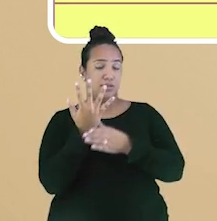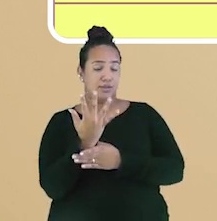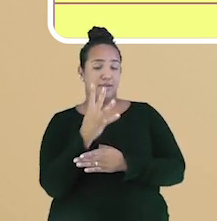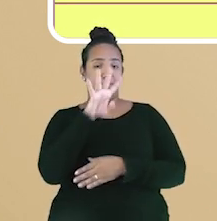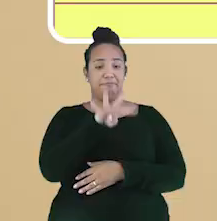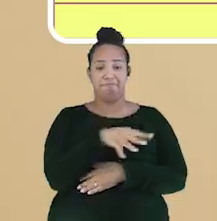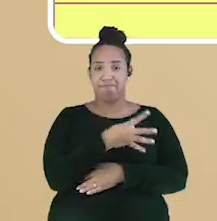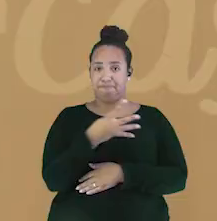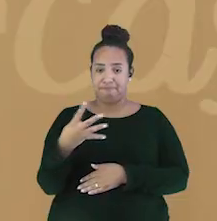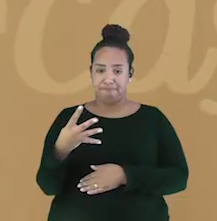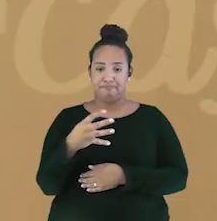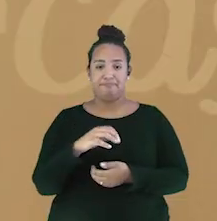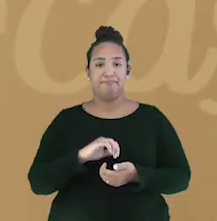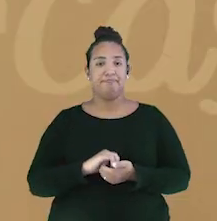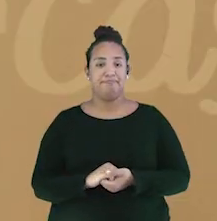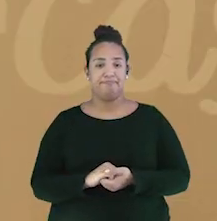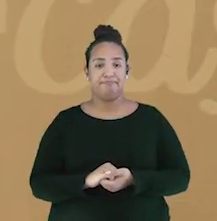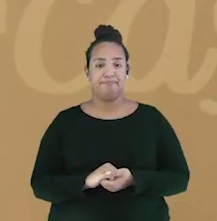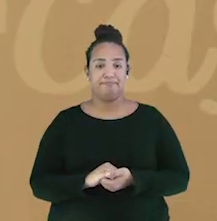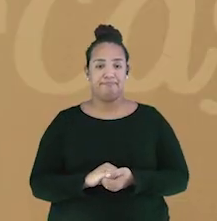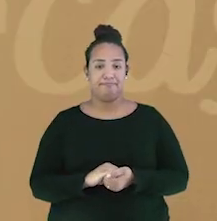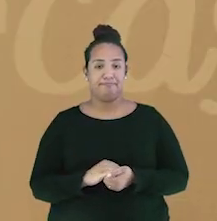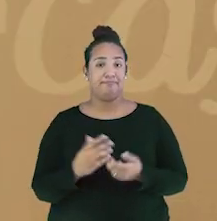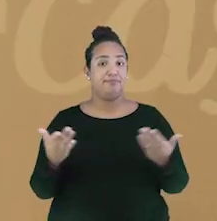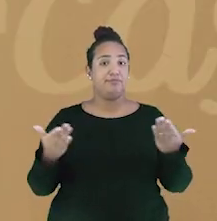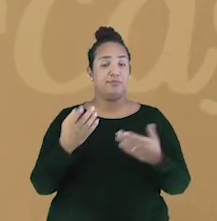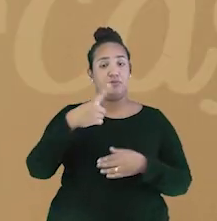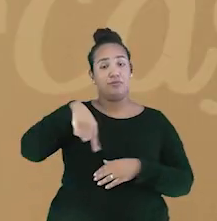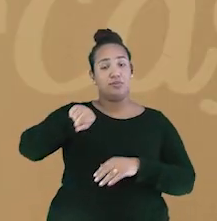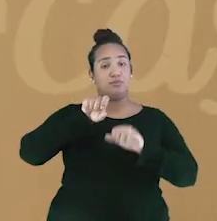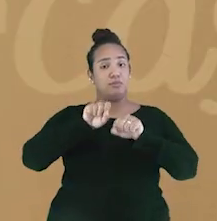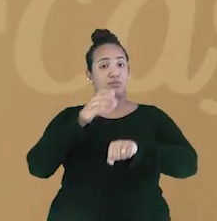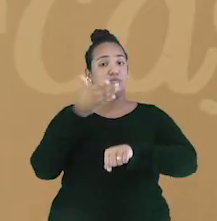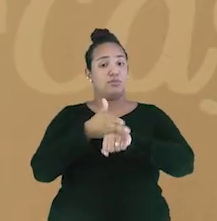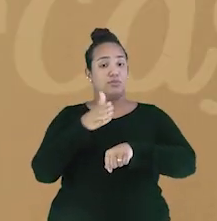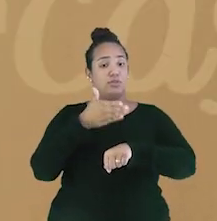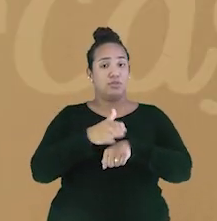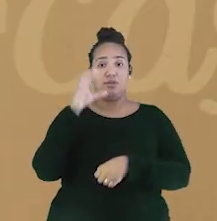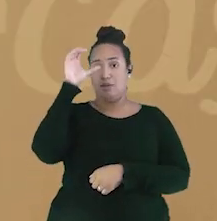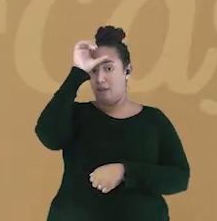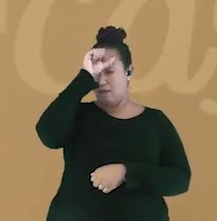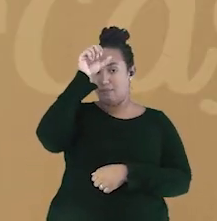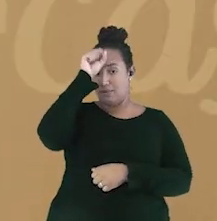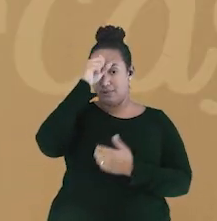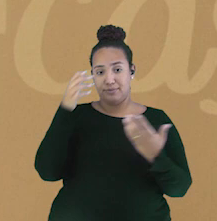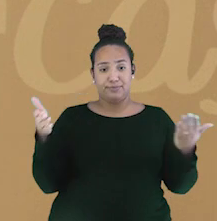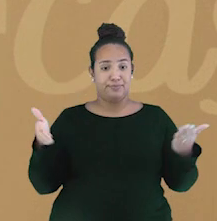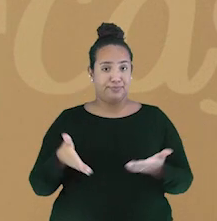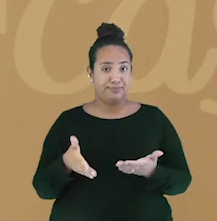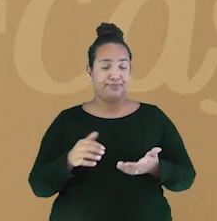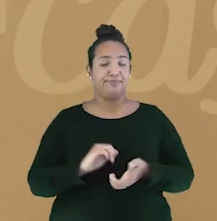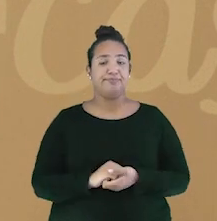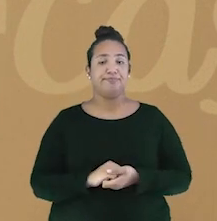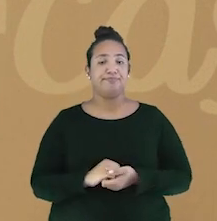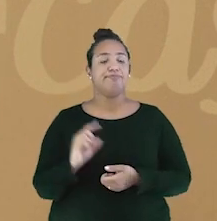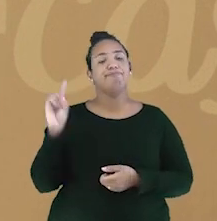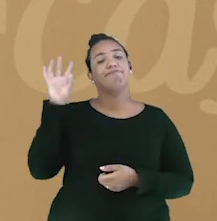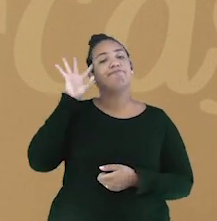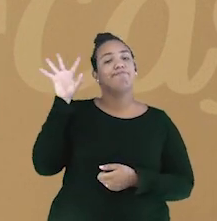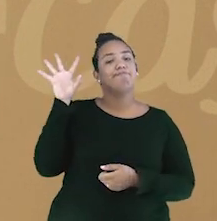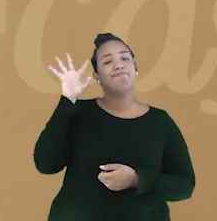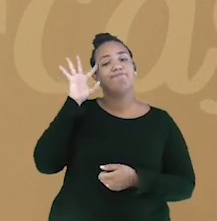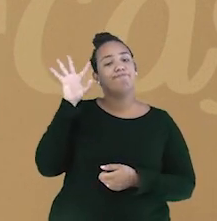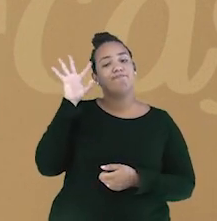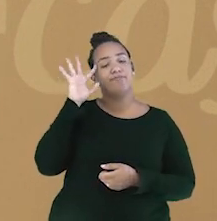tabela agora que tal praticar um pouco do que aprendeu reflita sobre as situações